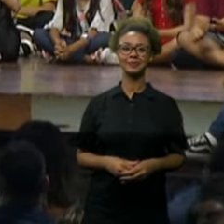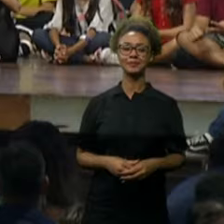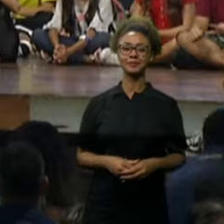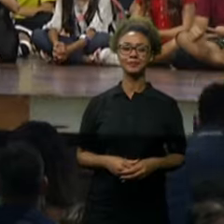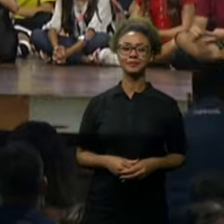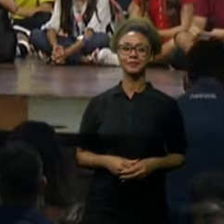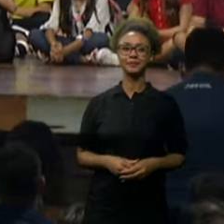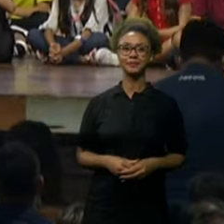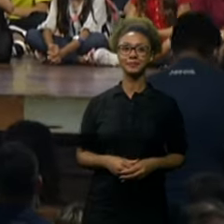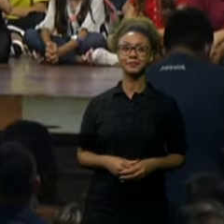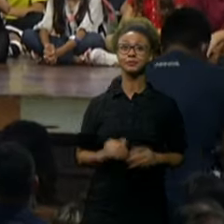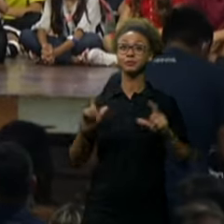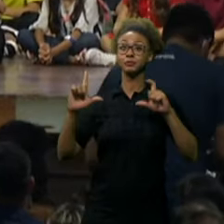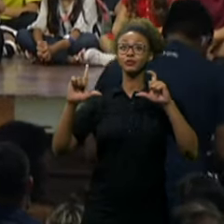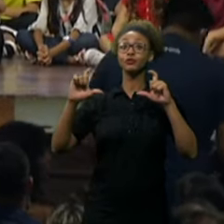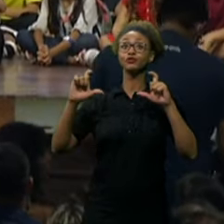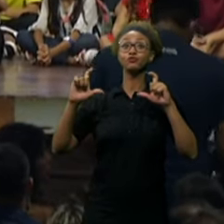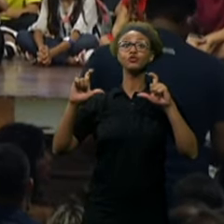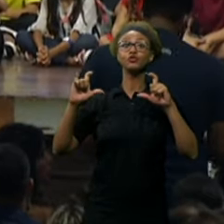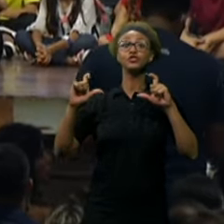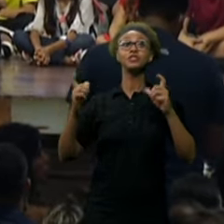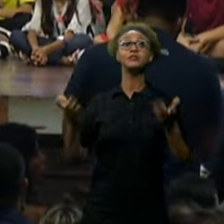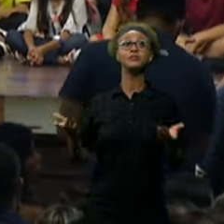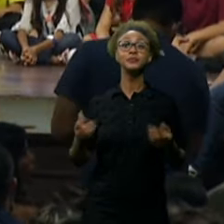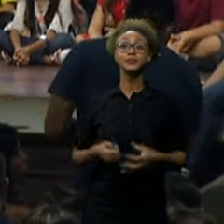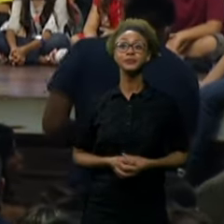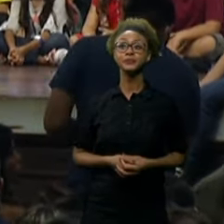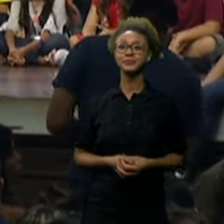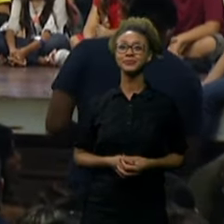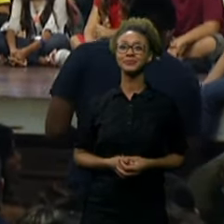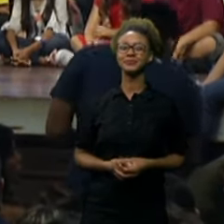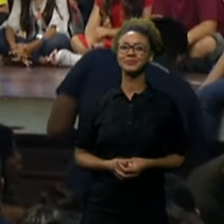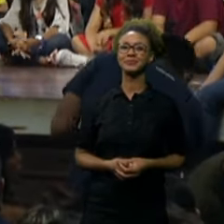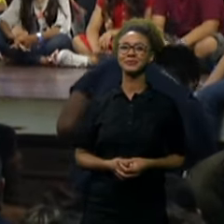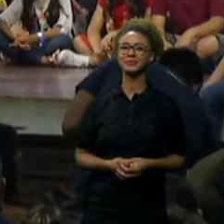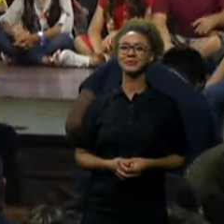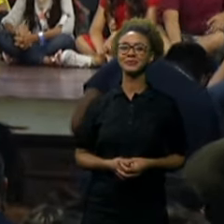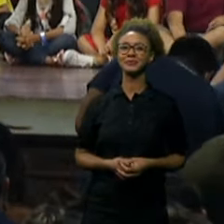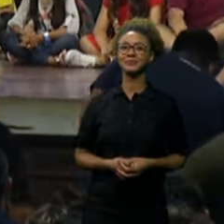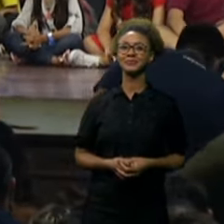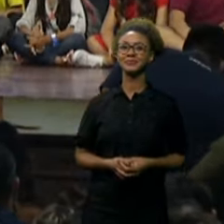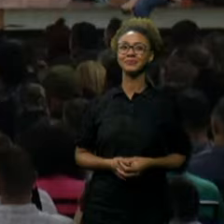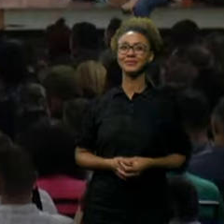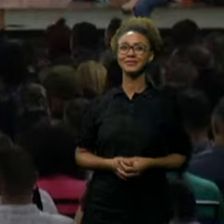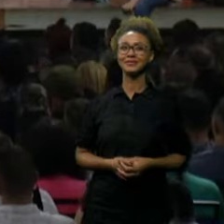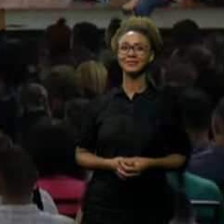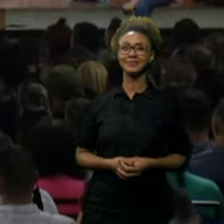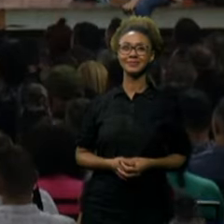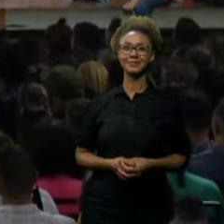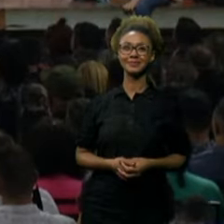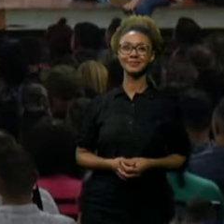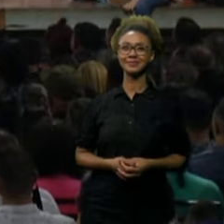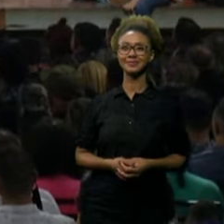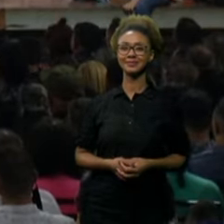a foto potinho Cadê a fotinha e ali